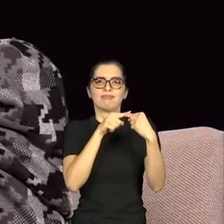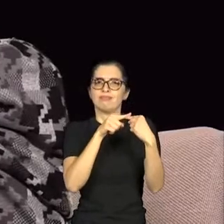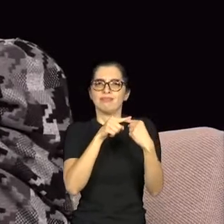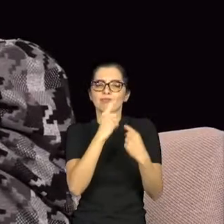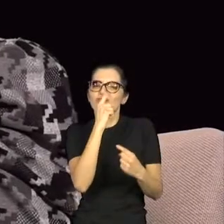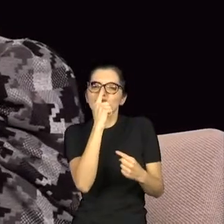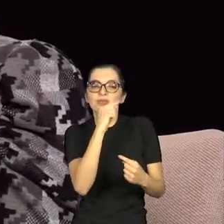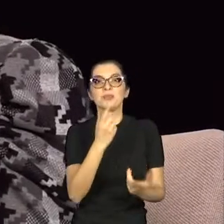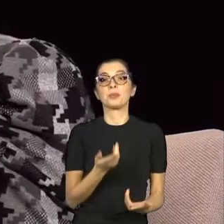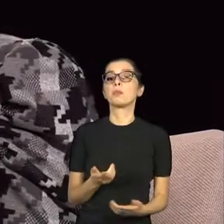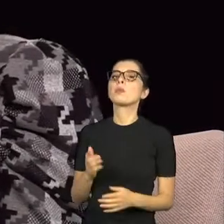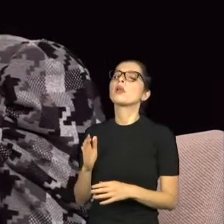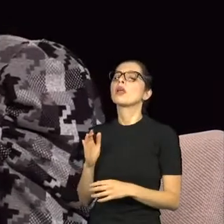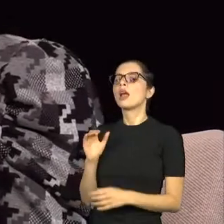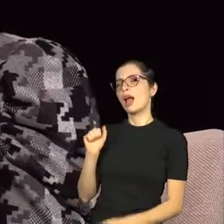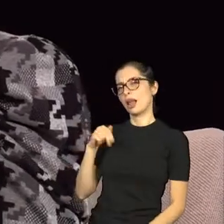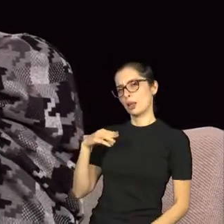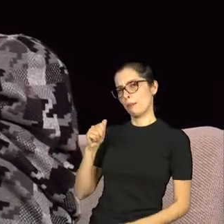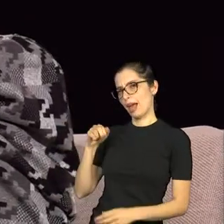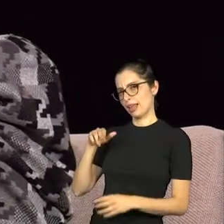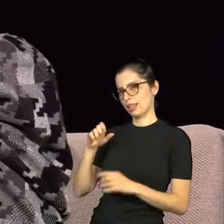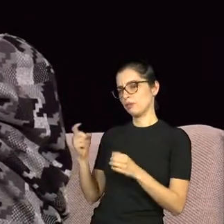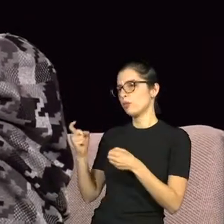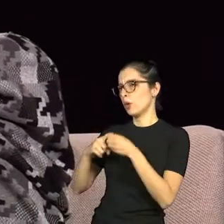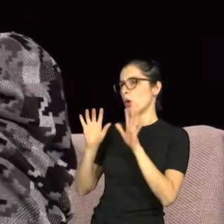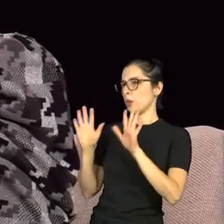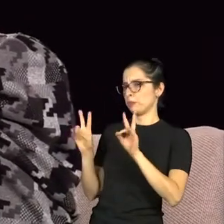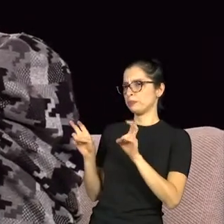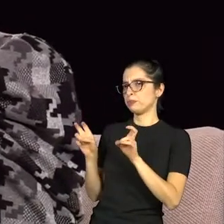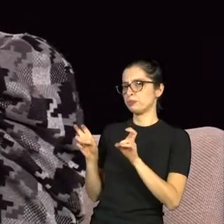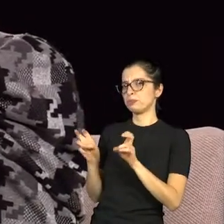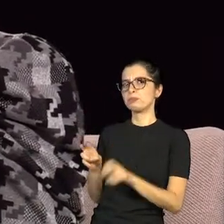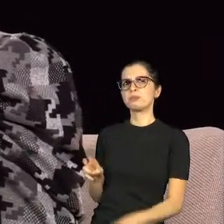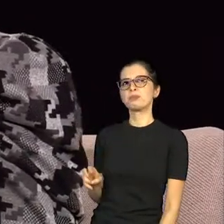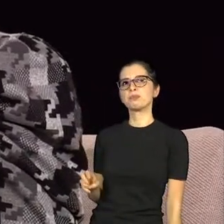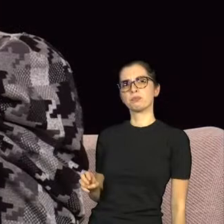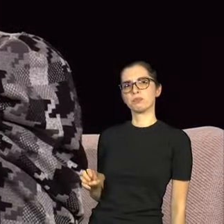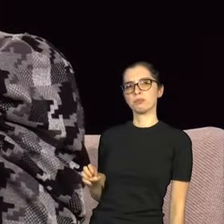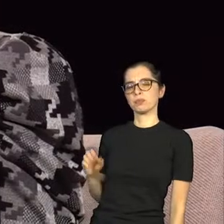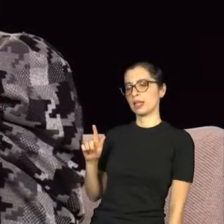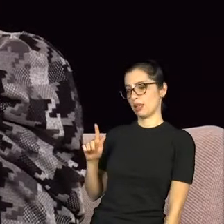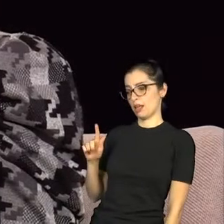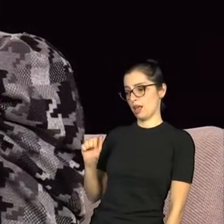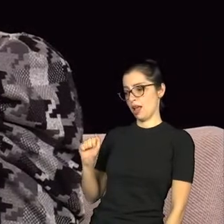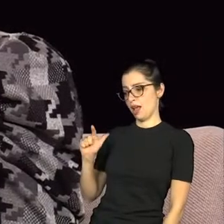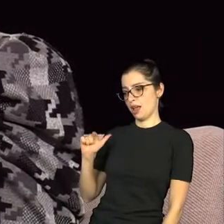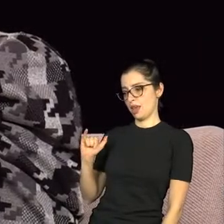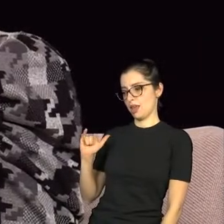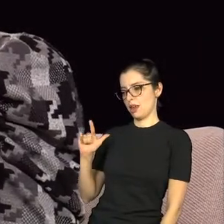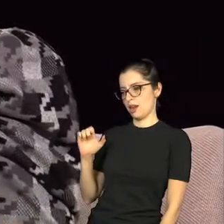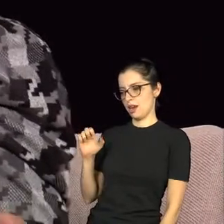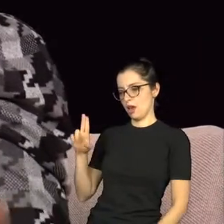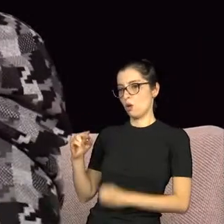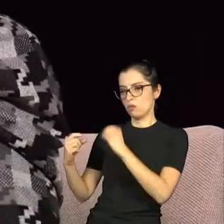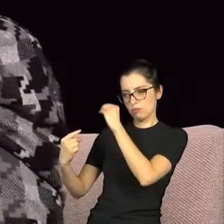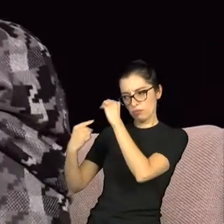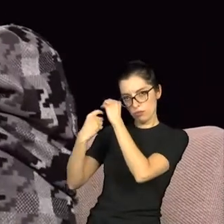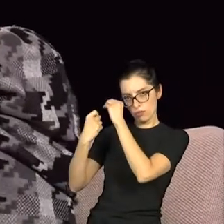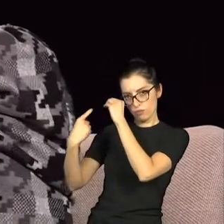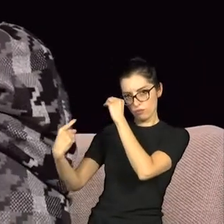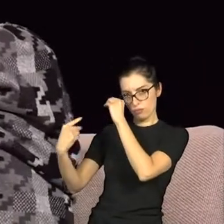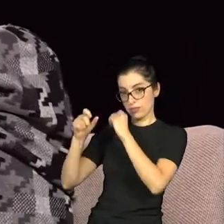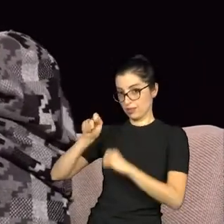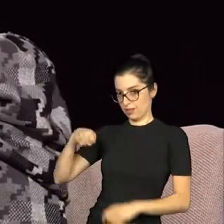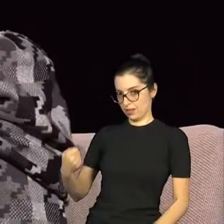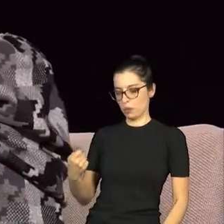vamos voltar um pouquinho ao Galileu Galilei e também ao Esperando Godot, que você fez com um grande comediante. Você já falou